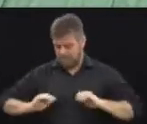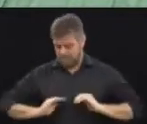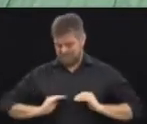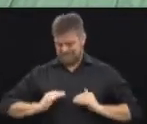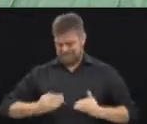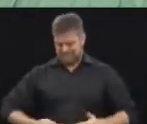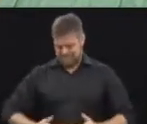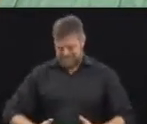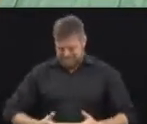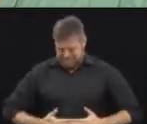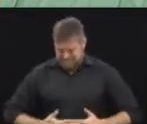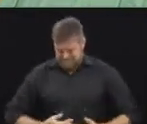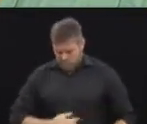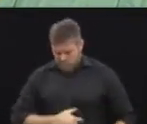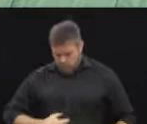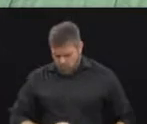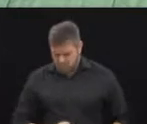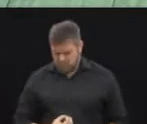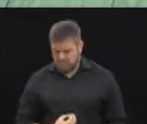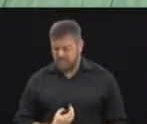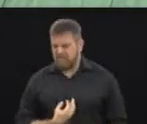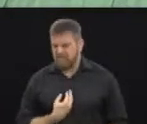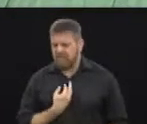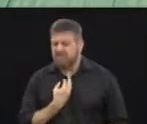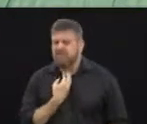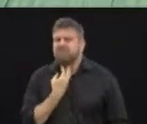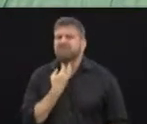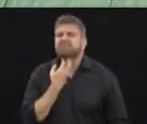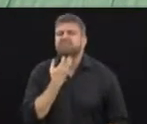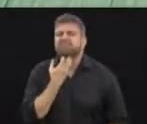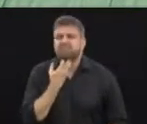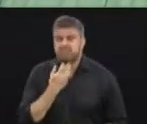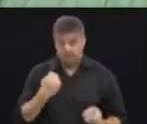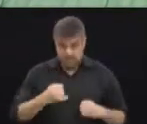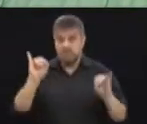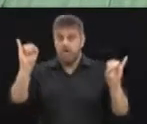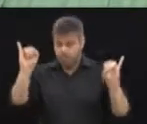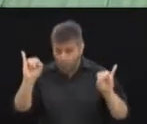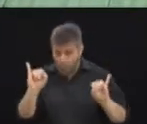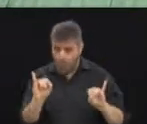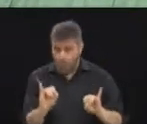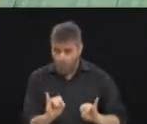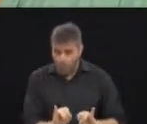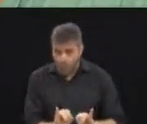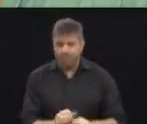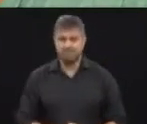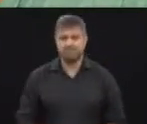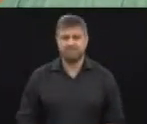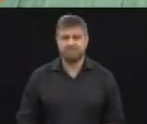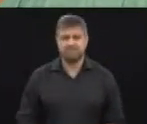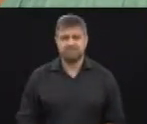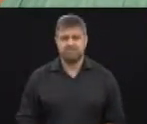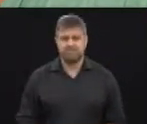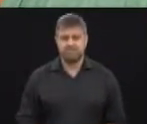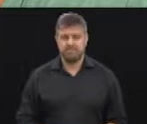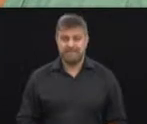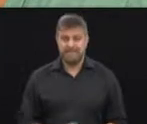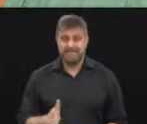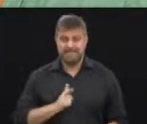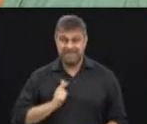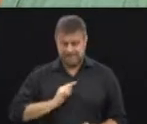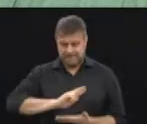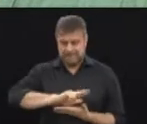a barriga aumentada, ela pressiona o estômago e faz voltar o ácido para o esôfago. Então, o emagrecimento é importante.